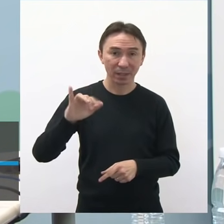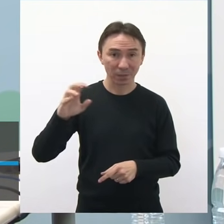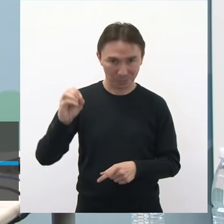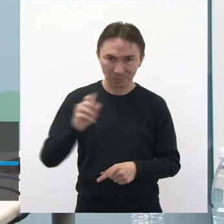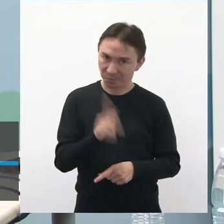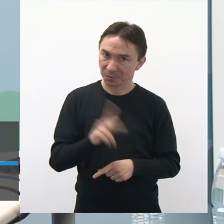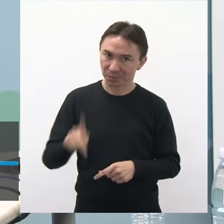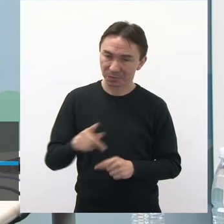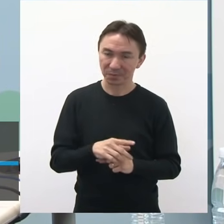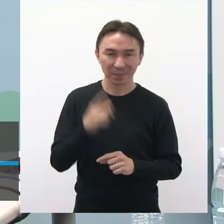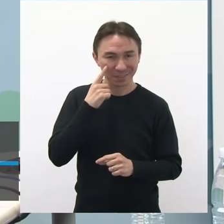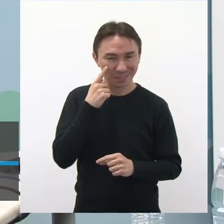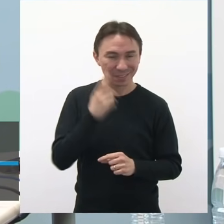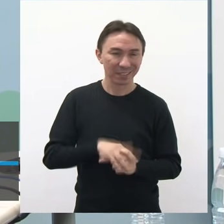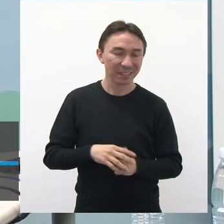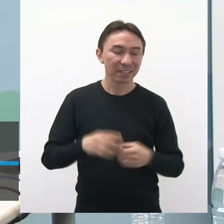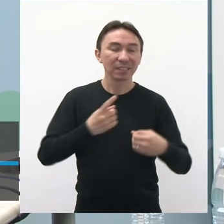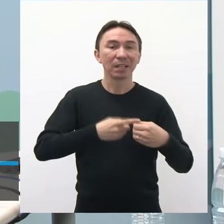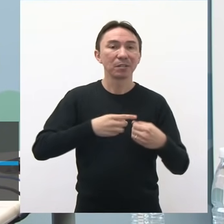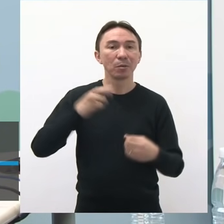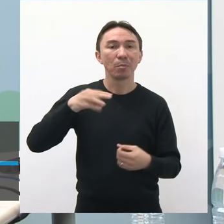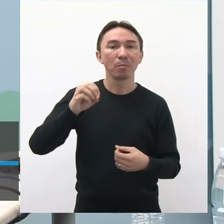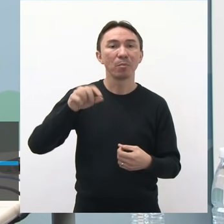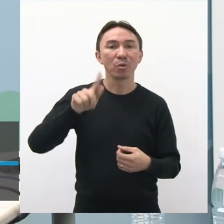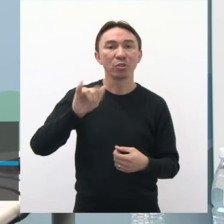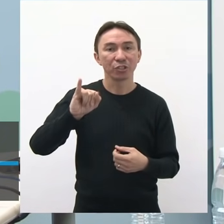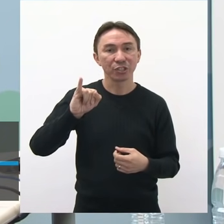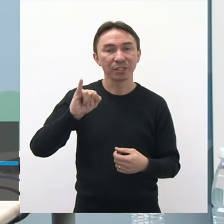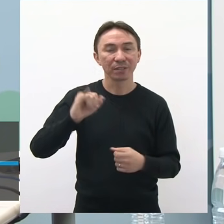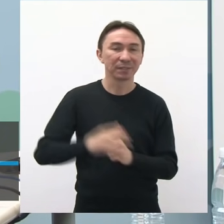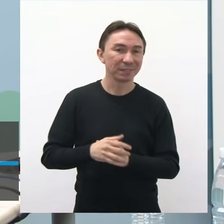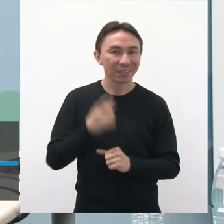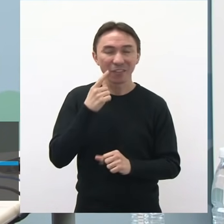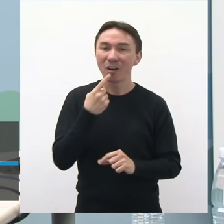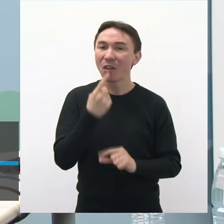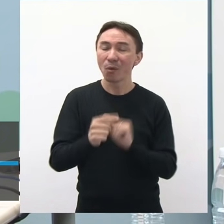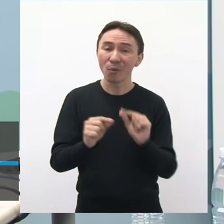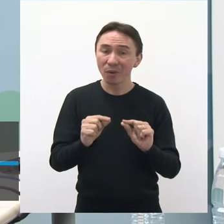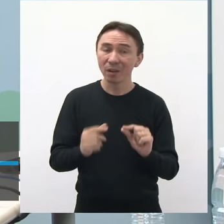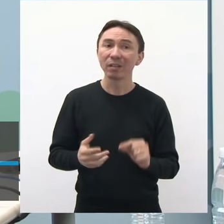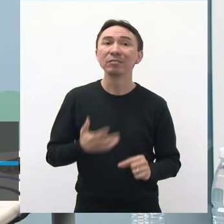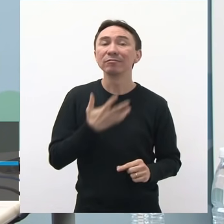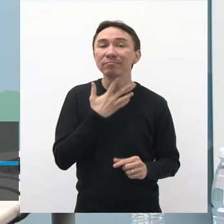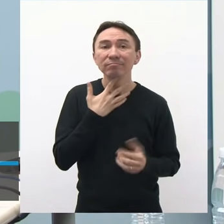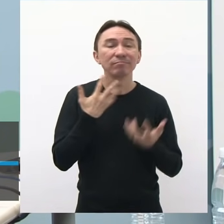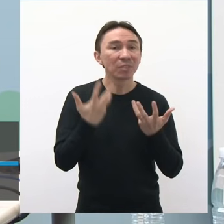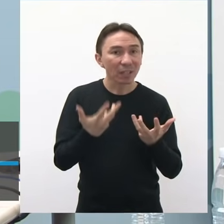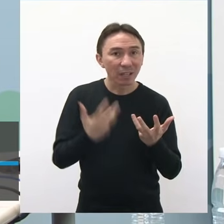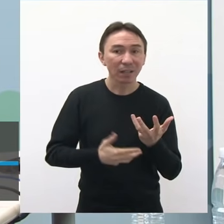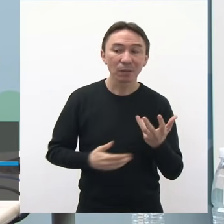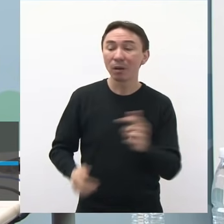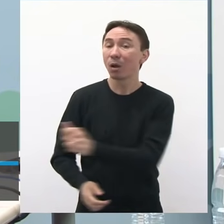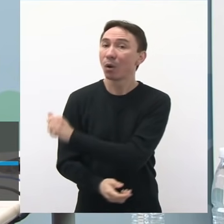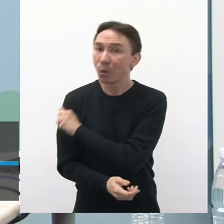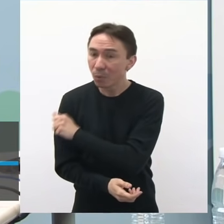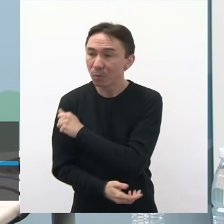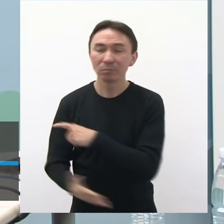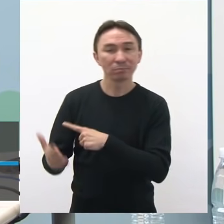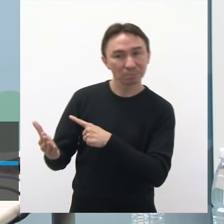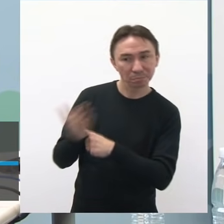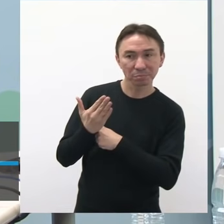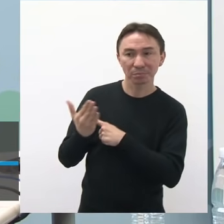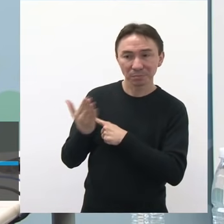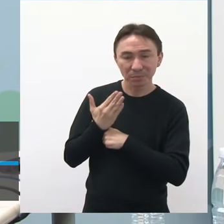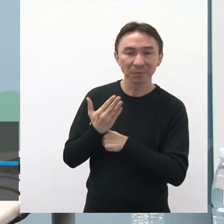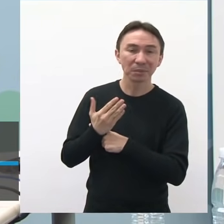Peissônia, né, de Mogi Guaçu, ele disse assim, eu desejo receber cada vez mais contribuição dos meus estudantes, porque sou um ser em